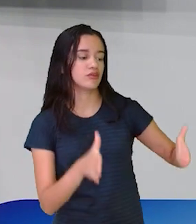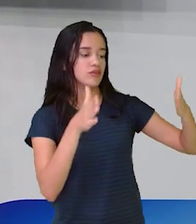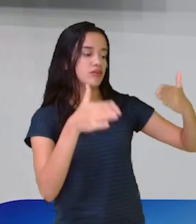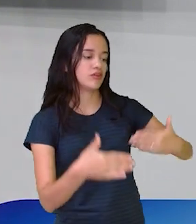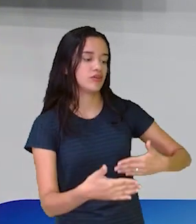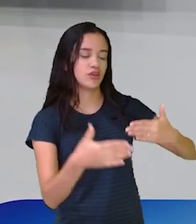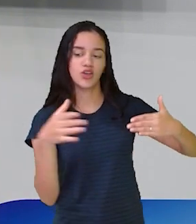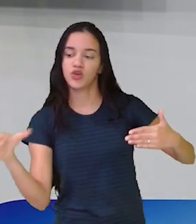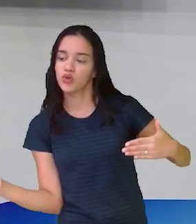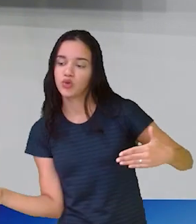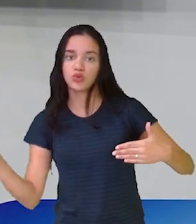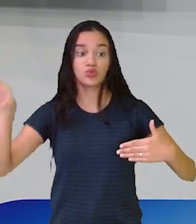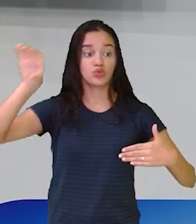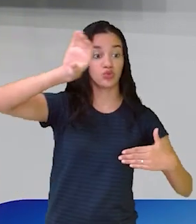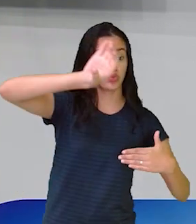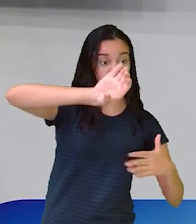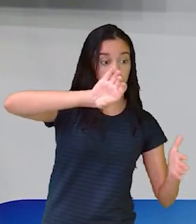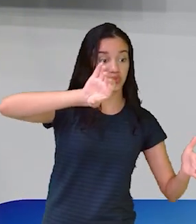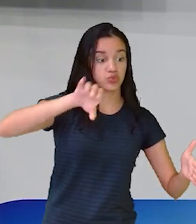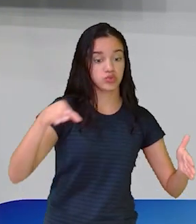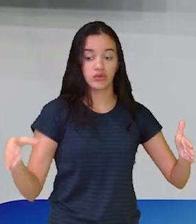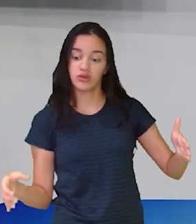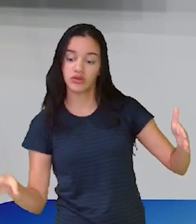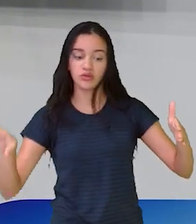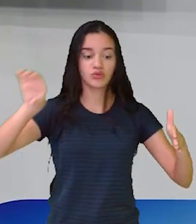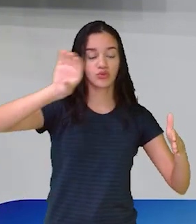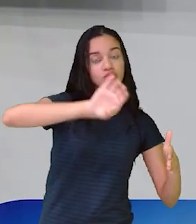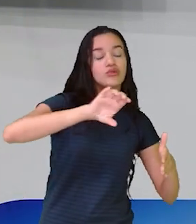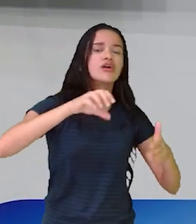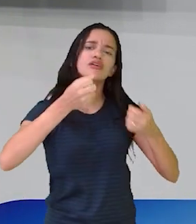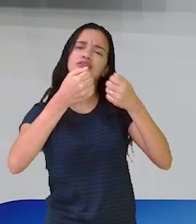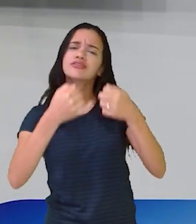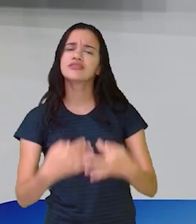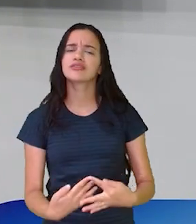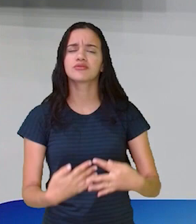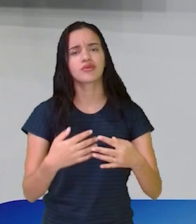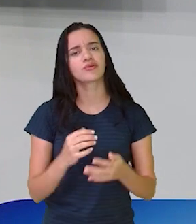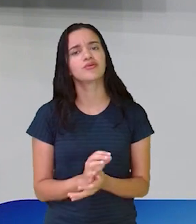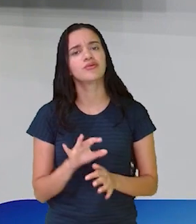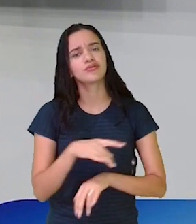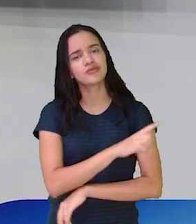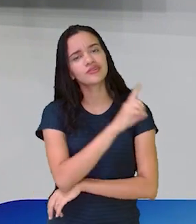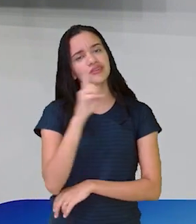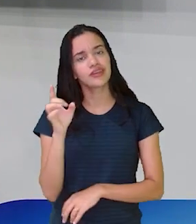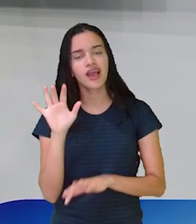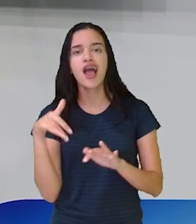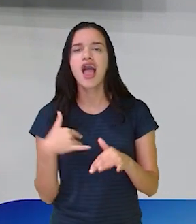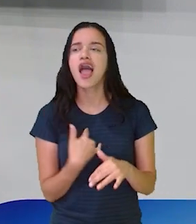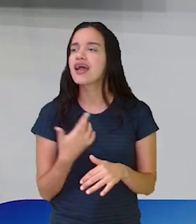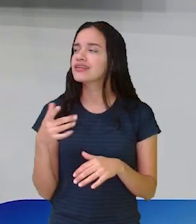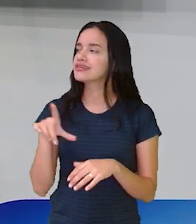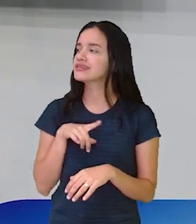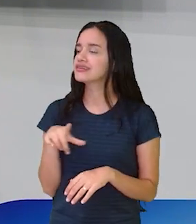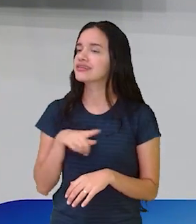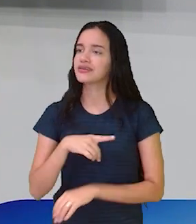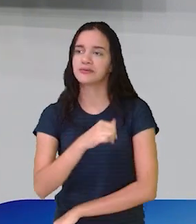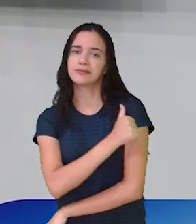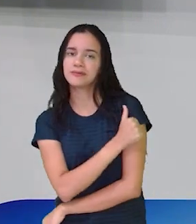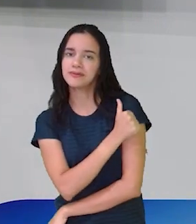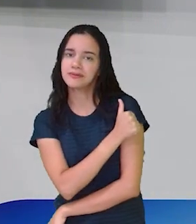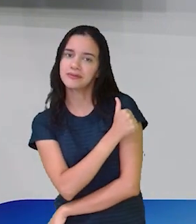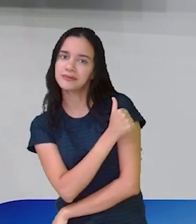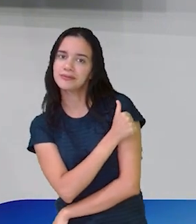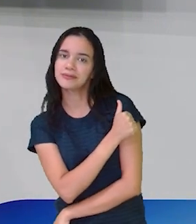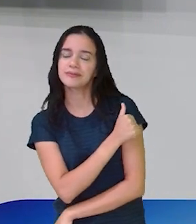novo aquário? Oxe, professora, a senhora explicou isso o dia todo. No instante eu vou fazer. Será que tem alguém no chat que vai